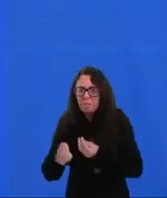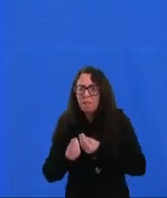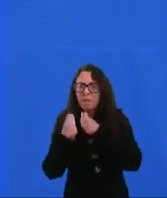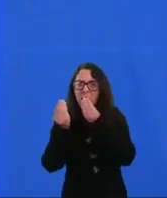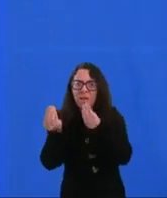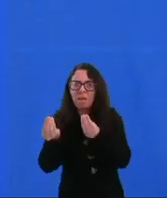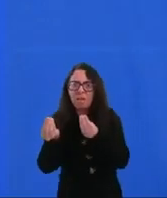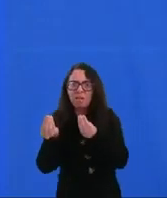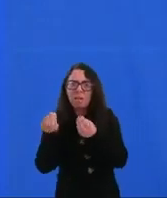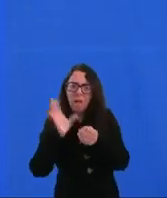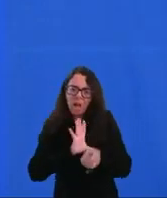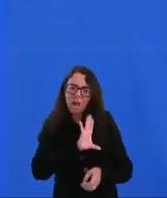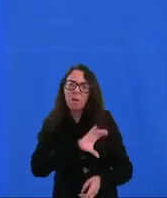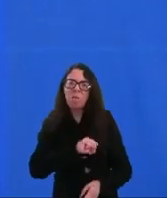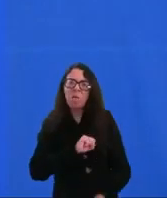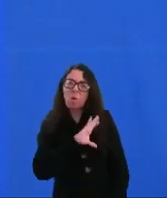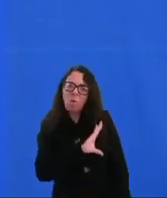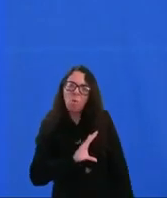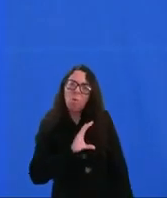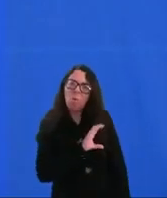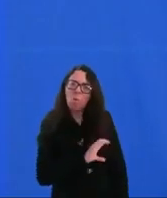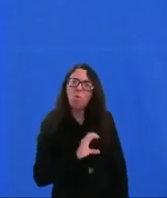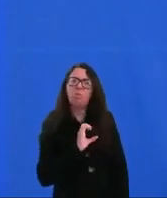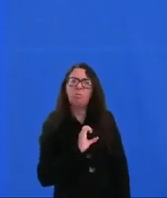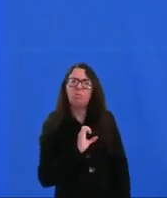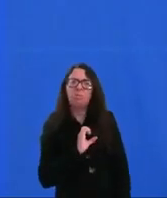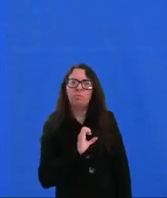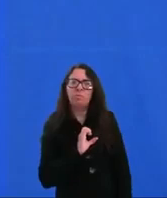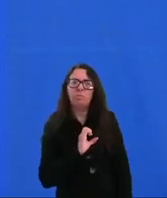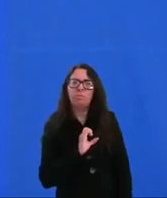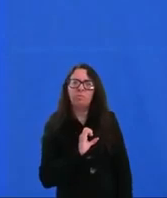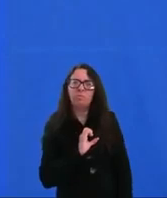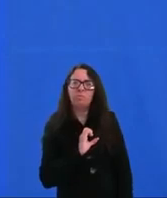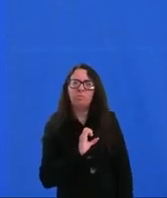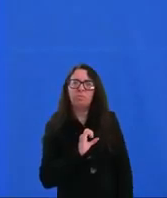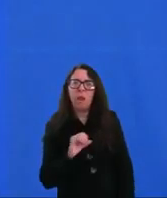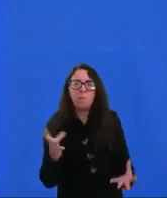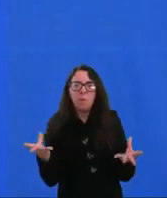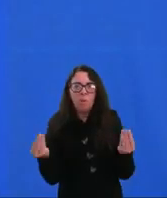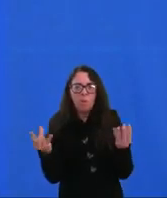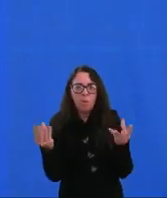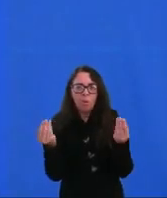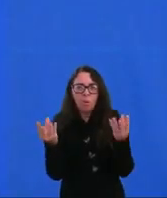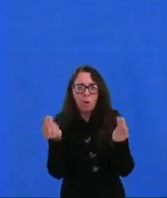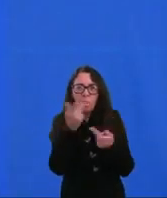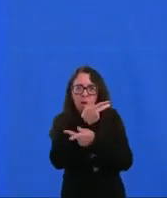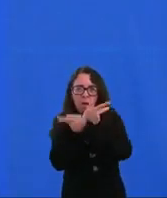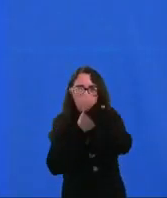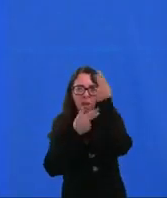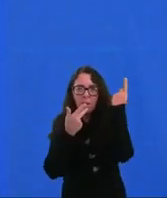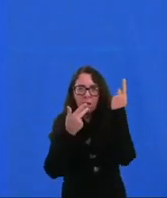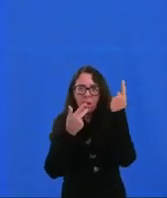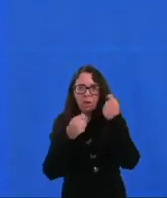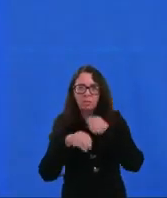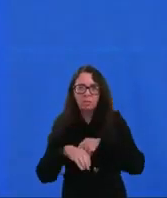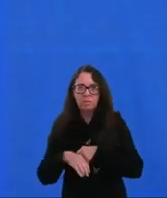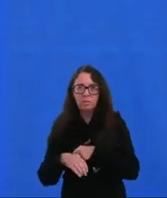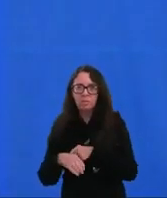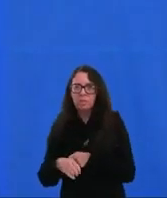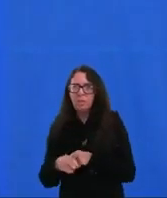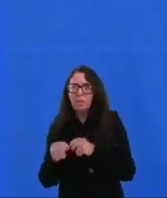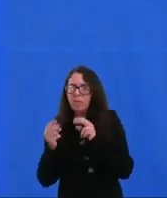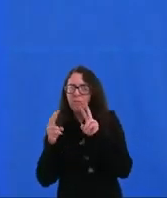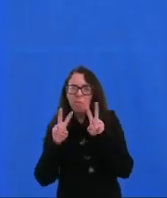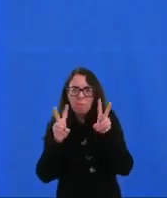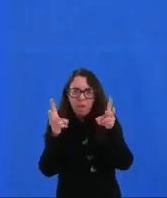Deus e em relação ao seu próximo. Amados, vamos agora aqui falar um pouquinho